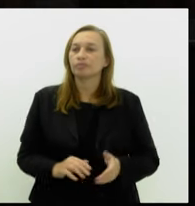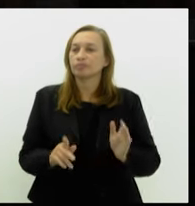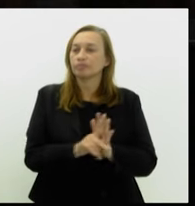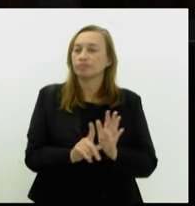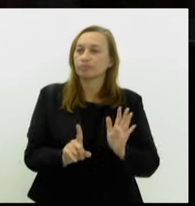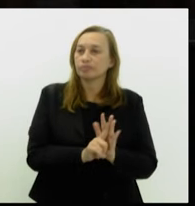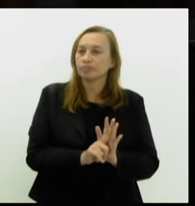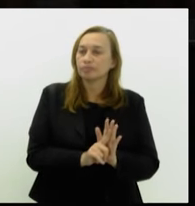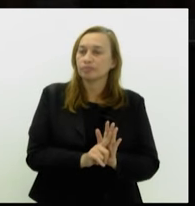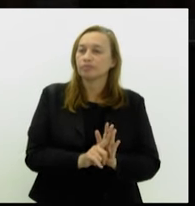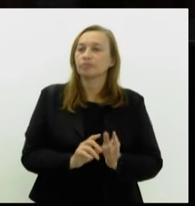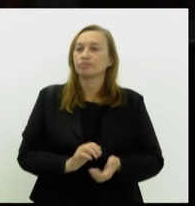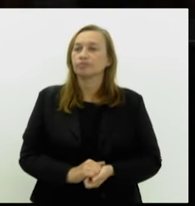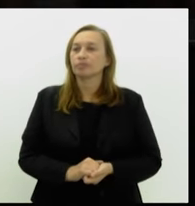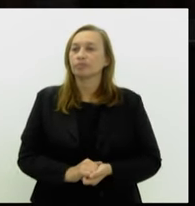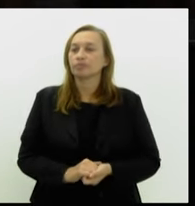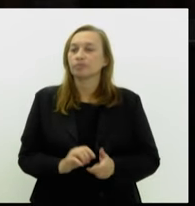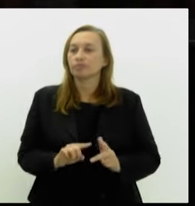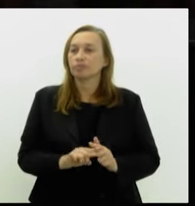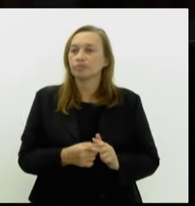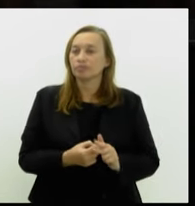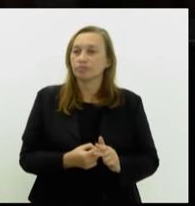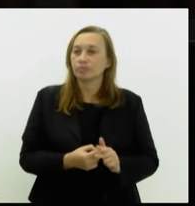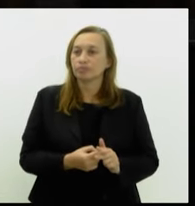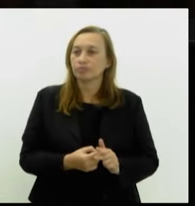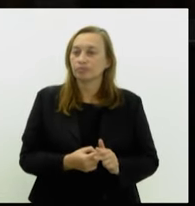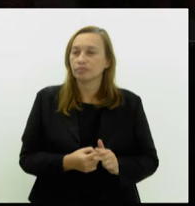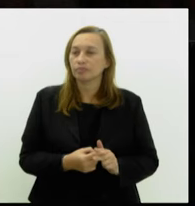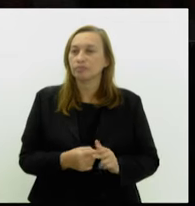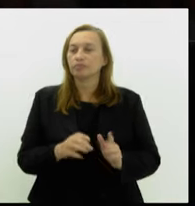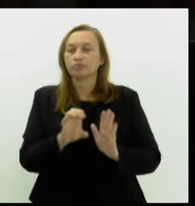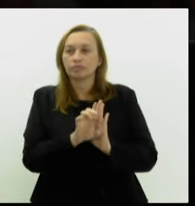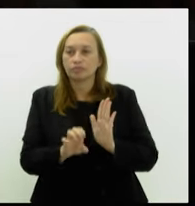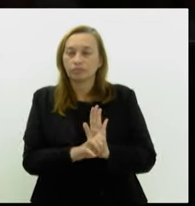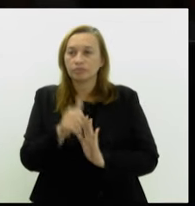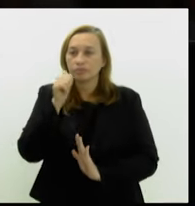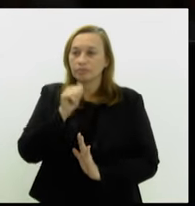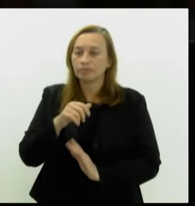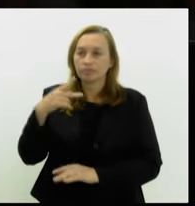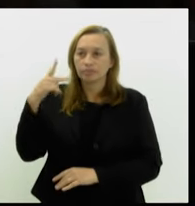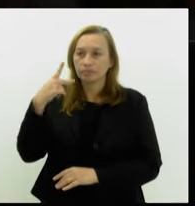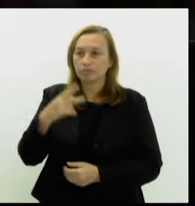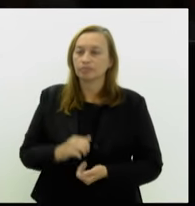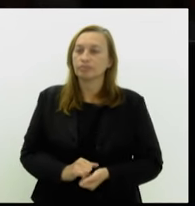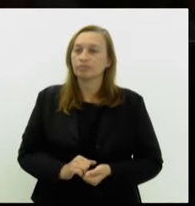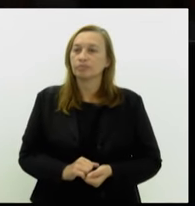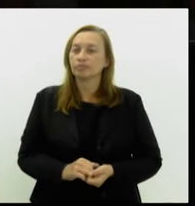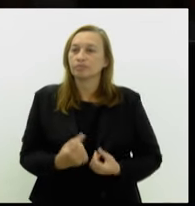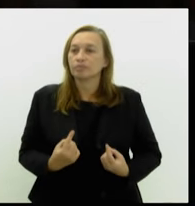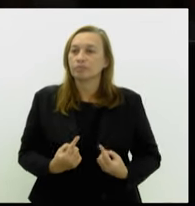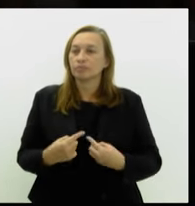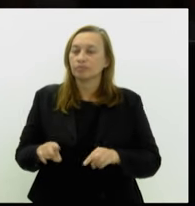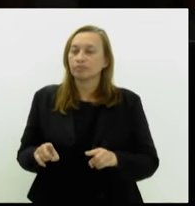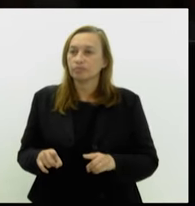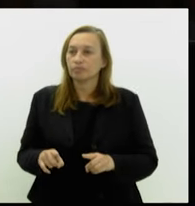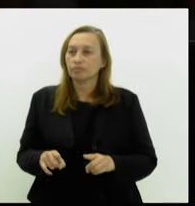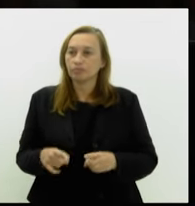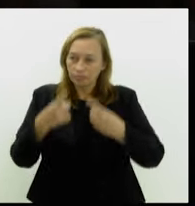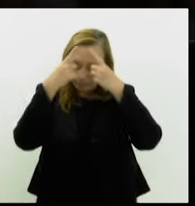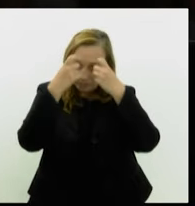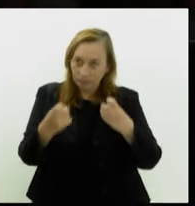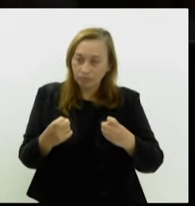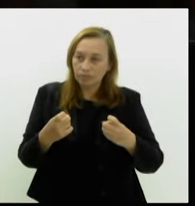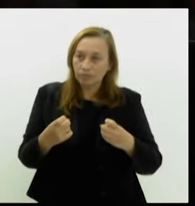lei que determina a alteração, inclusive, do Estatuto da Mulher Parlamentar para enfrentar a violência política de